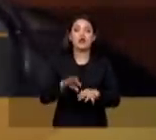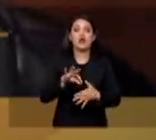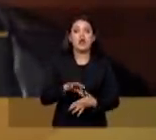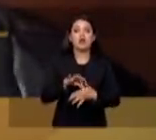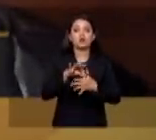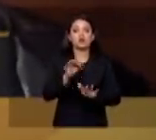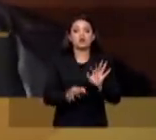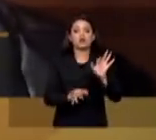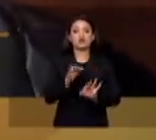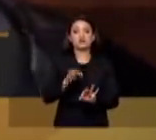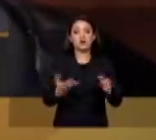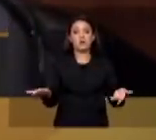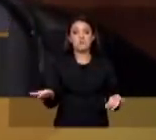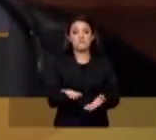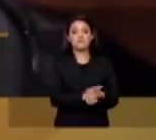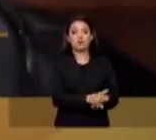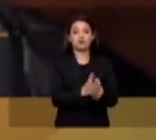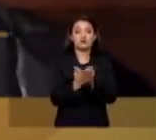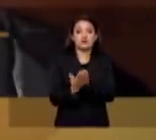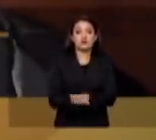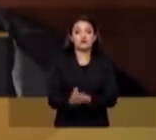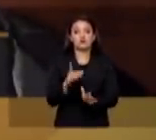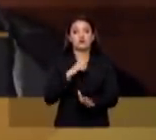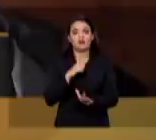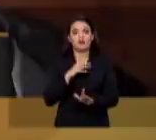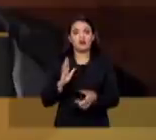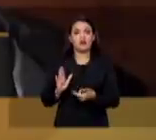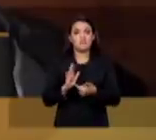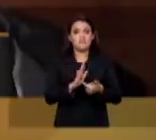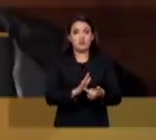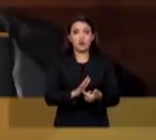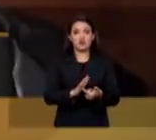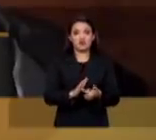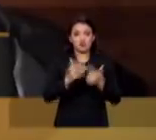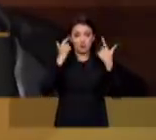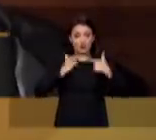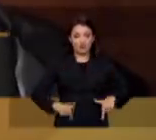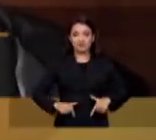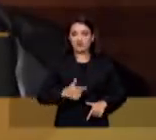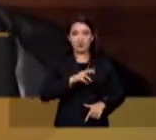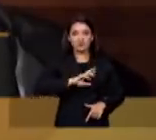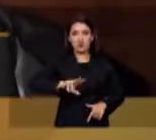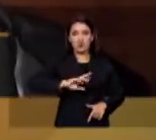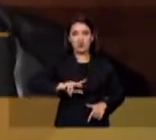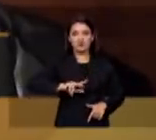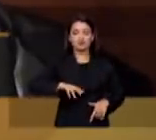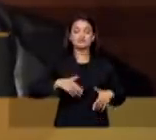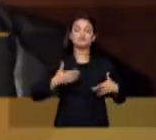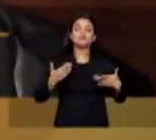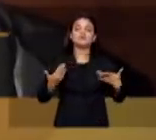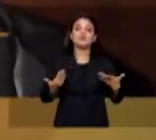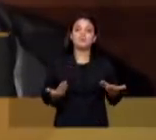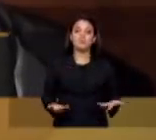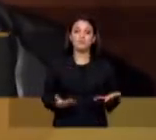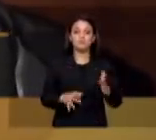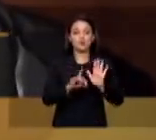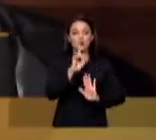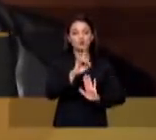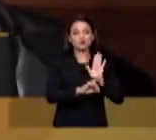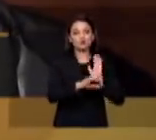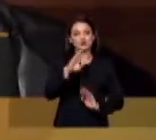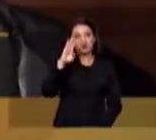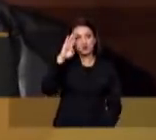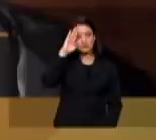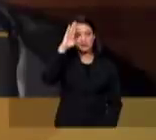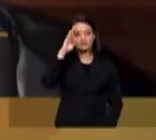causas legais que anunciam a quebra da sua imparcialidade. A abrangência do direito